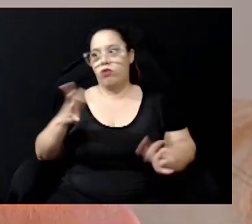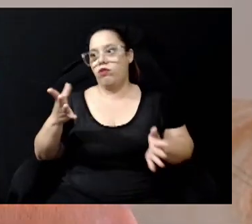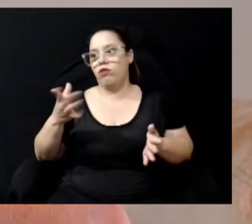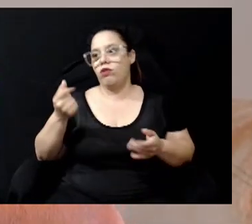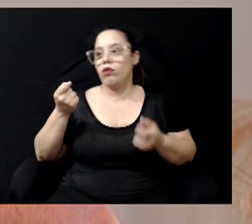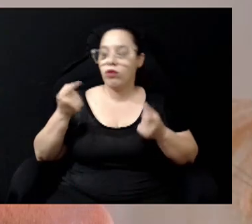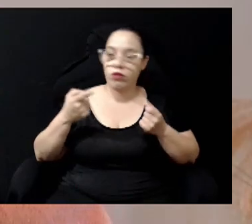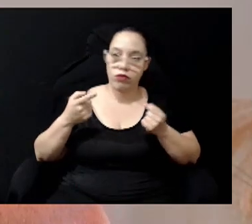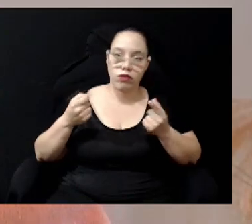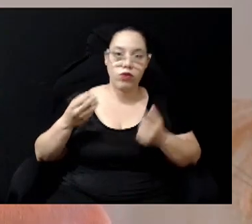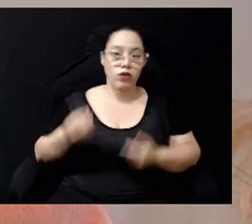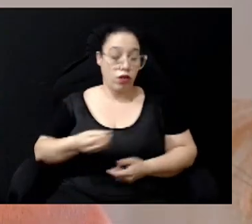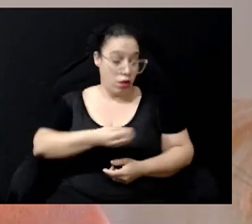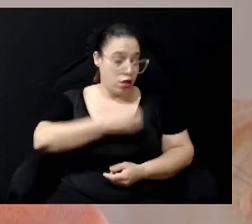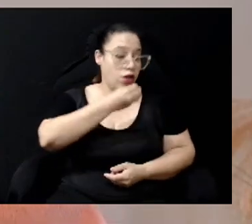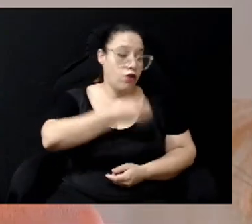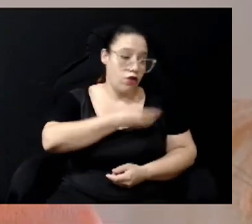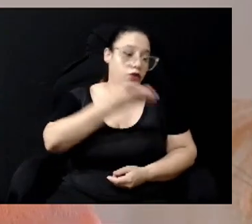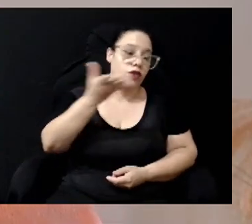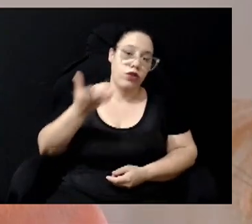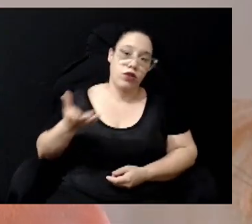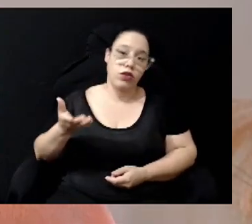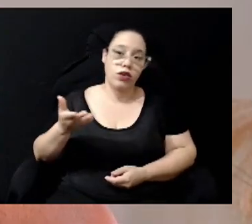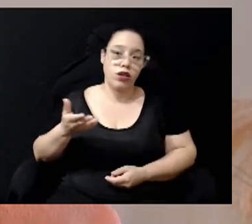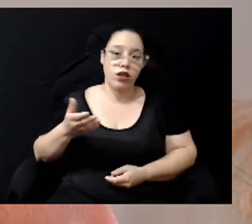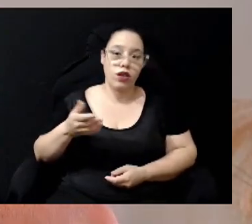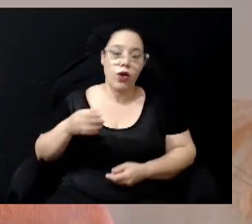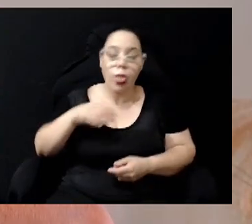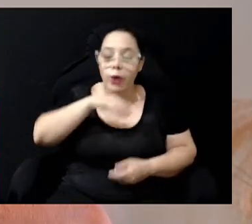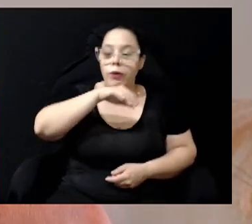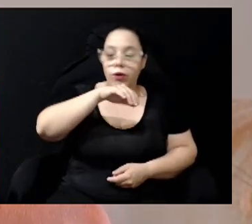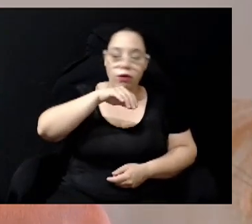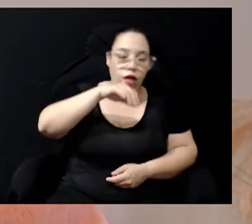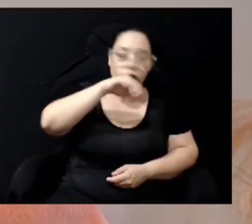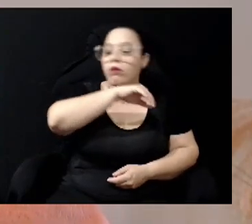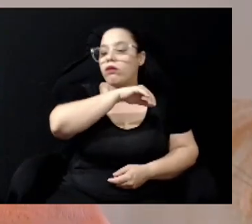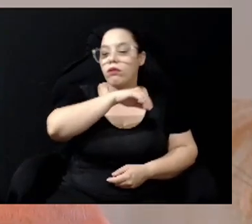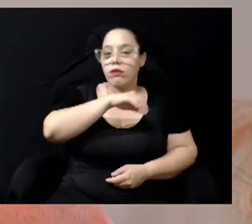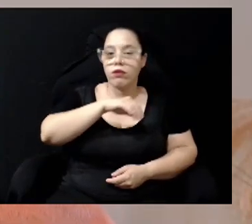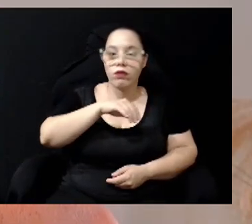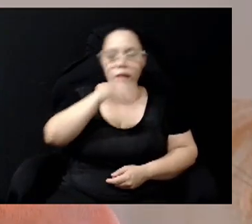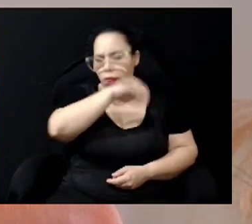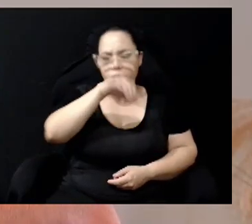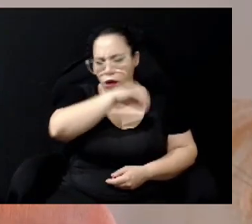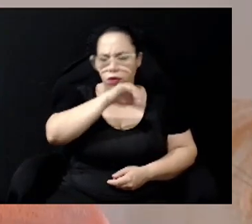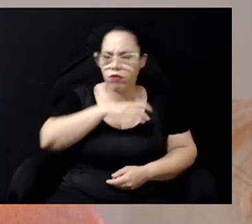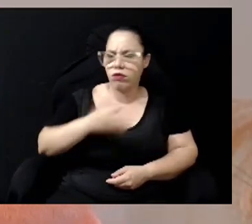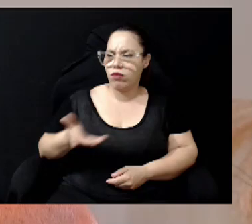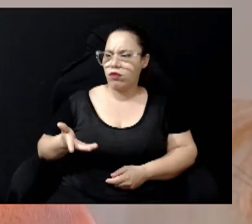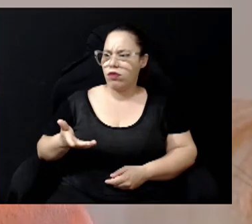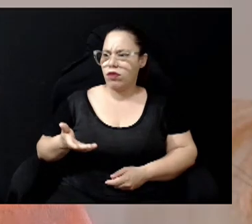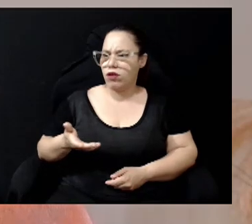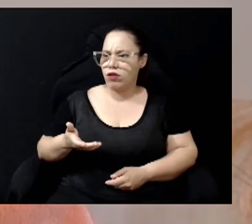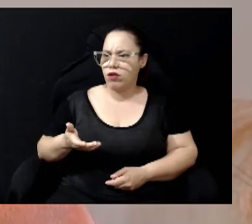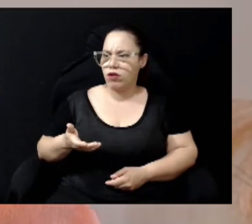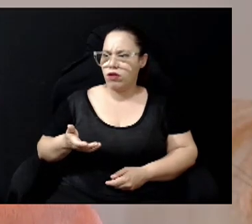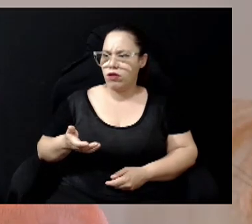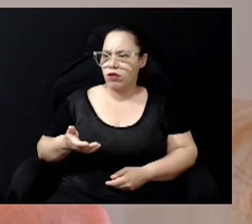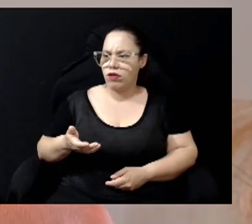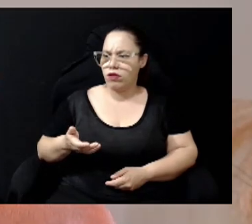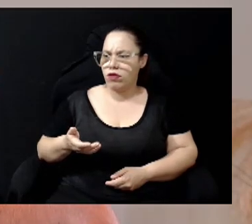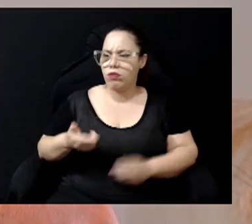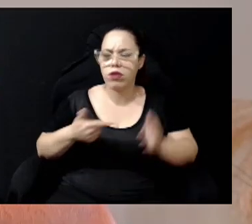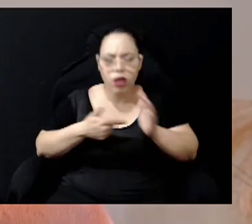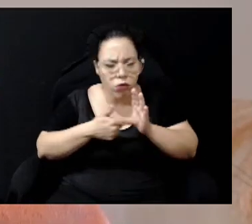vivido. E ela não parava de lamber. De pegar, lambia, uma coisa assim exagerada, assim, mostrava uma